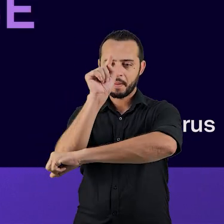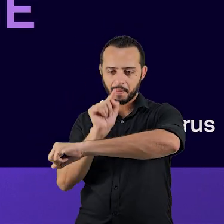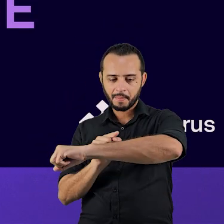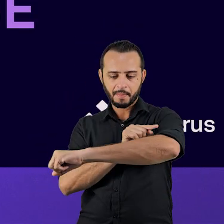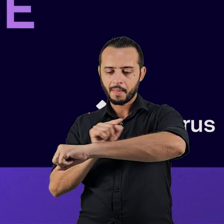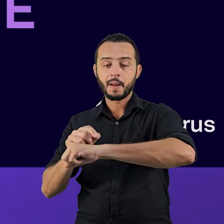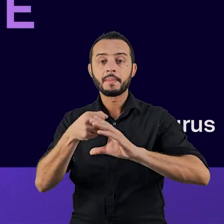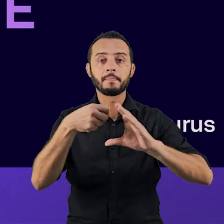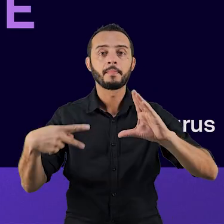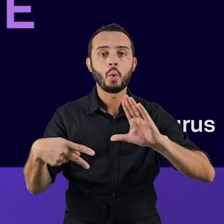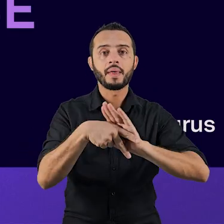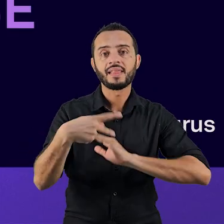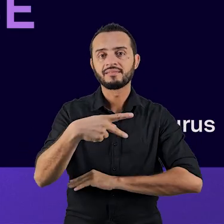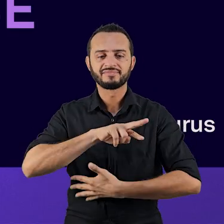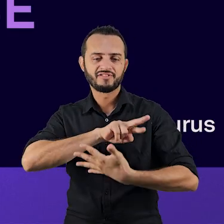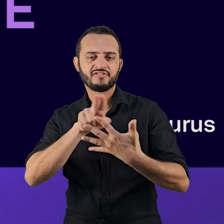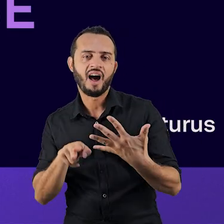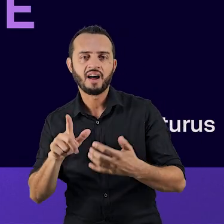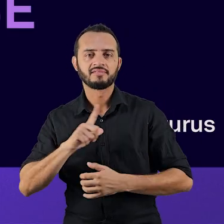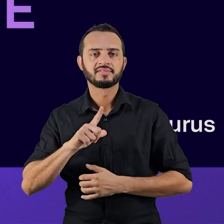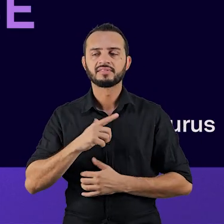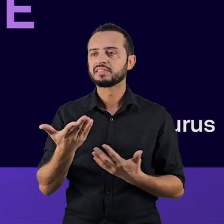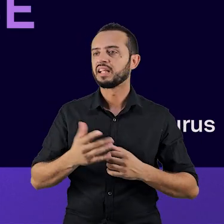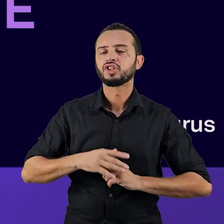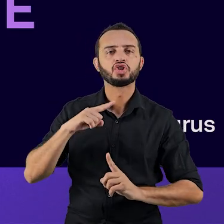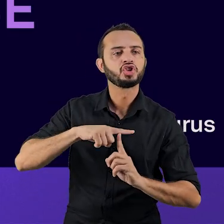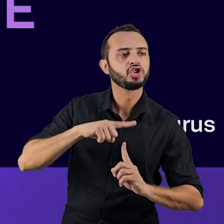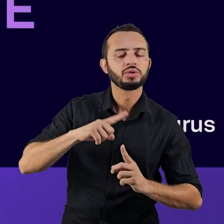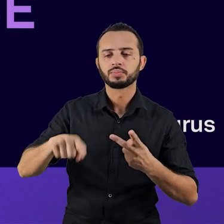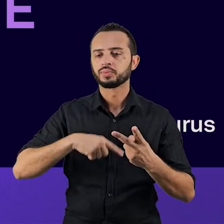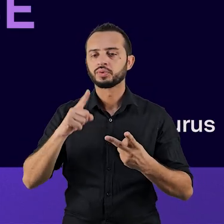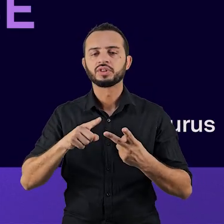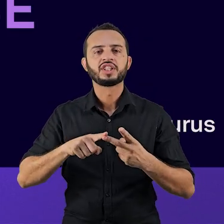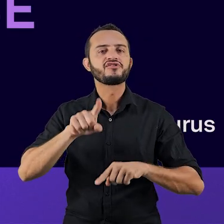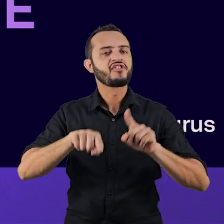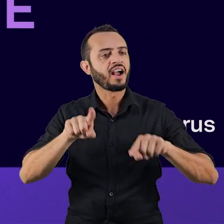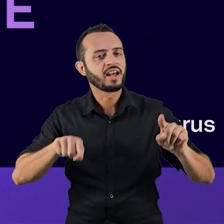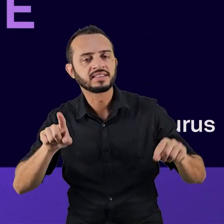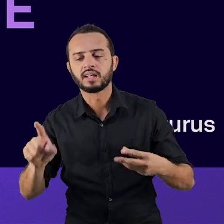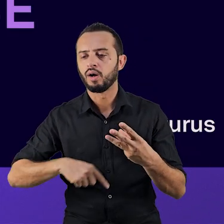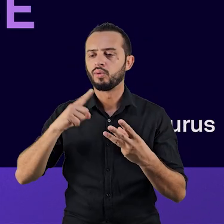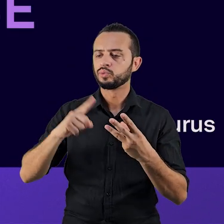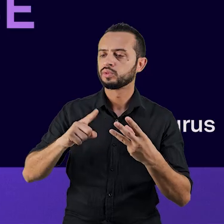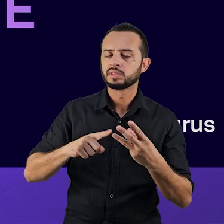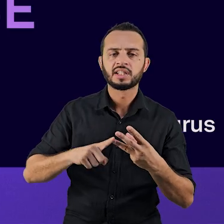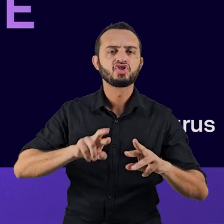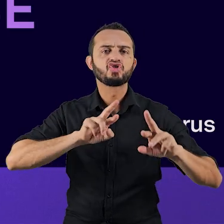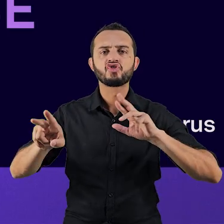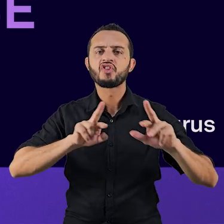várias propriedades nesses pontos. Tem propriedades topológicas, tem propriedades de variedade, tem